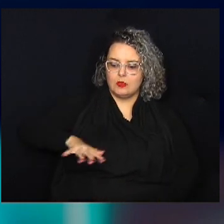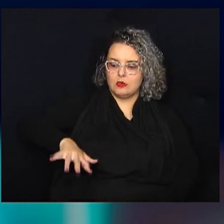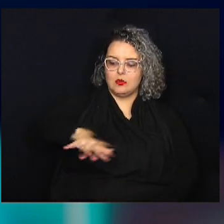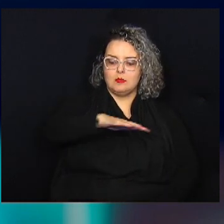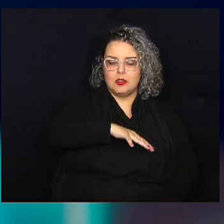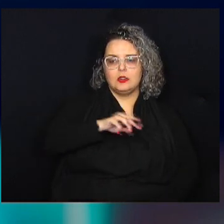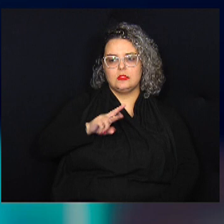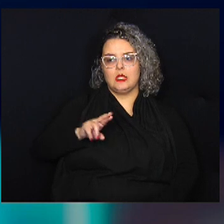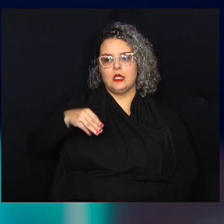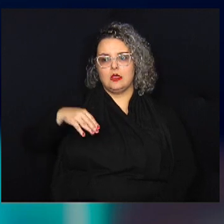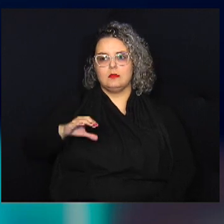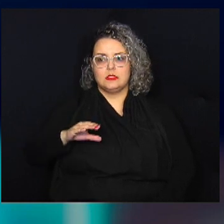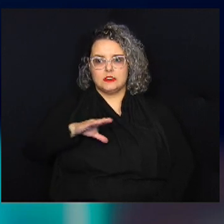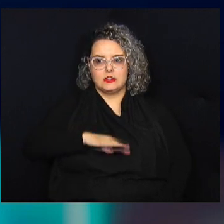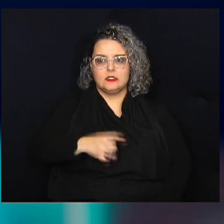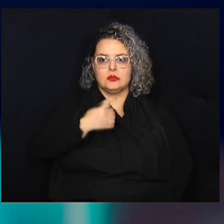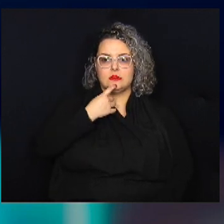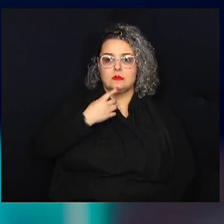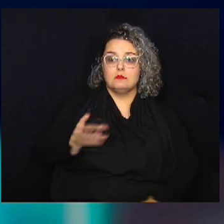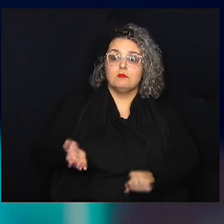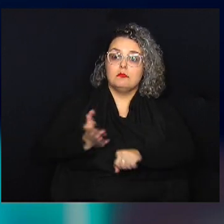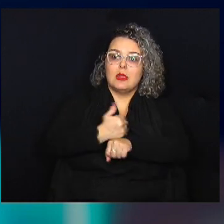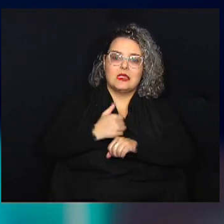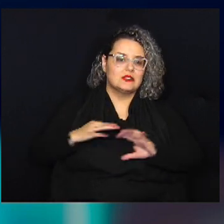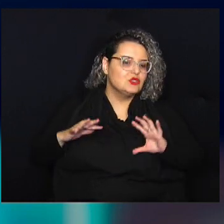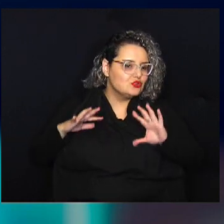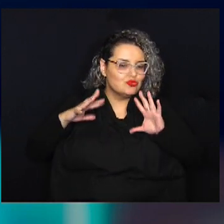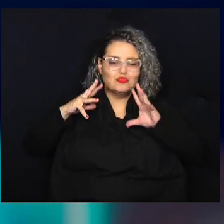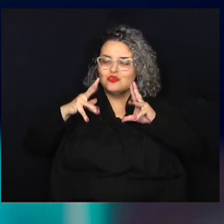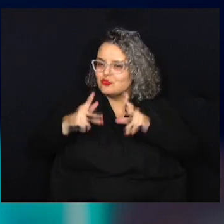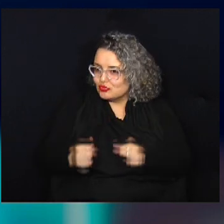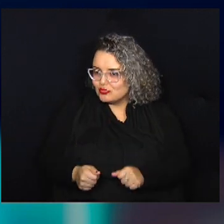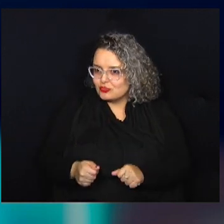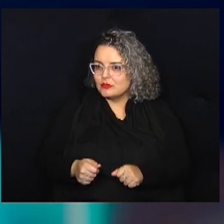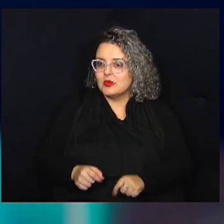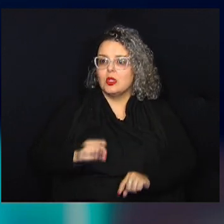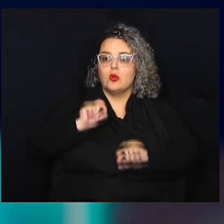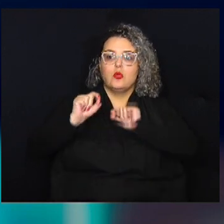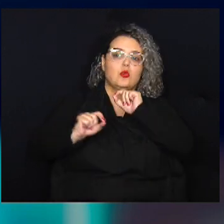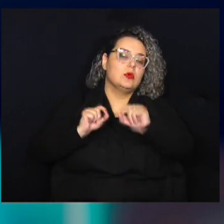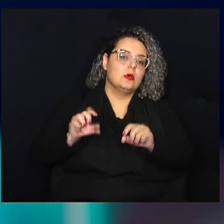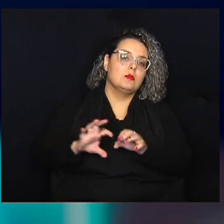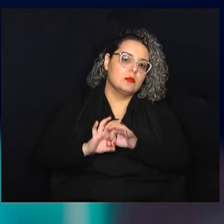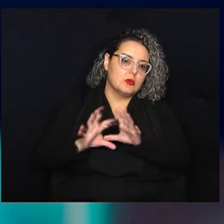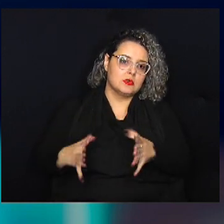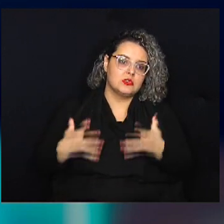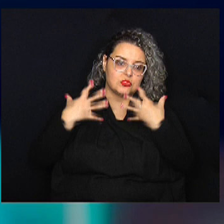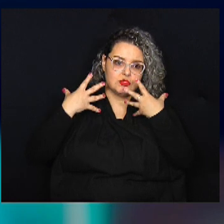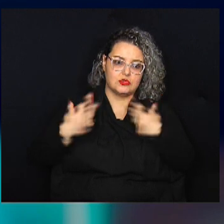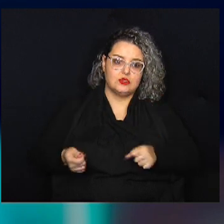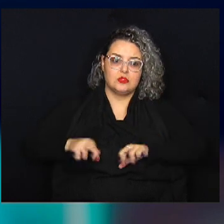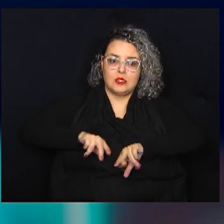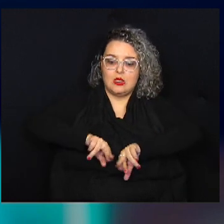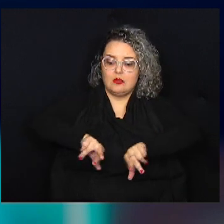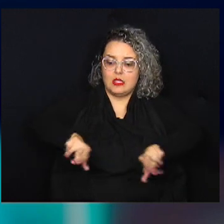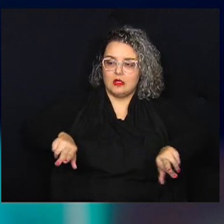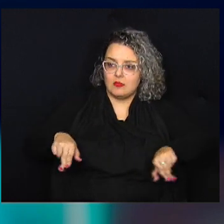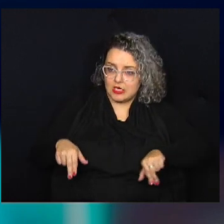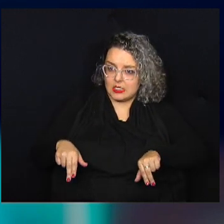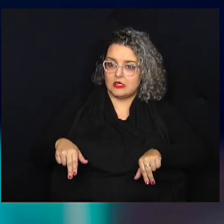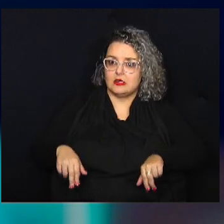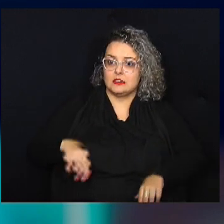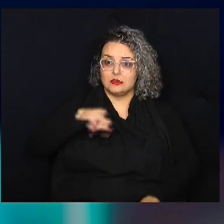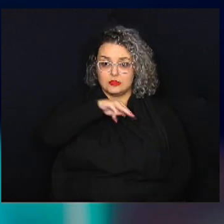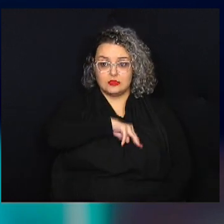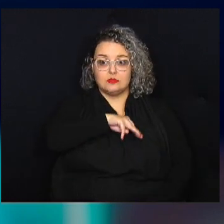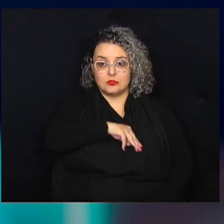de Campinas. Mas antes disso tudo, ou o que me permitiu assumir essas diversas